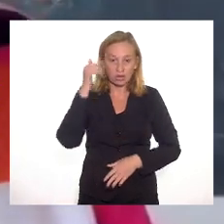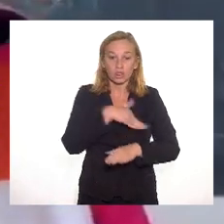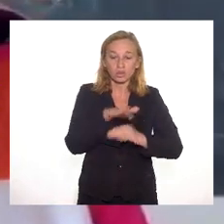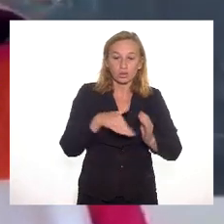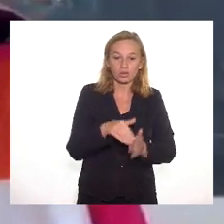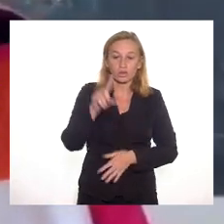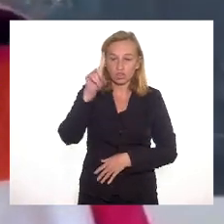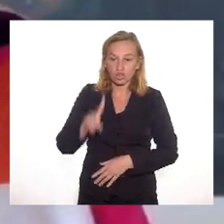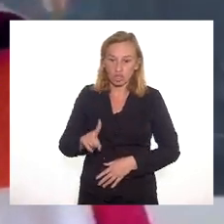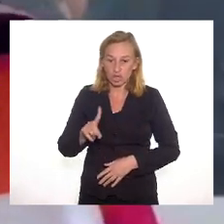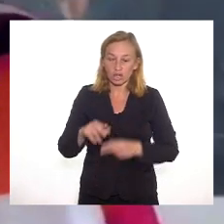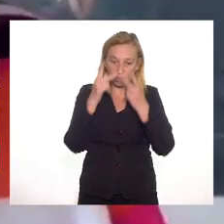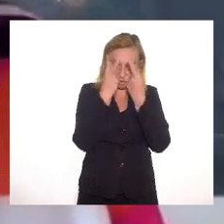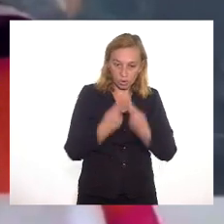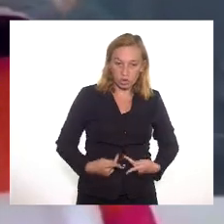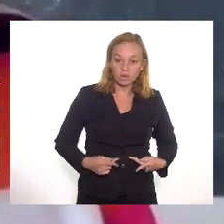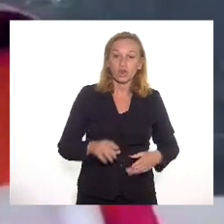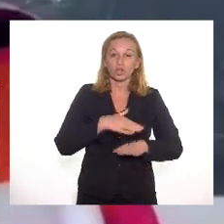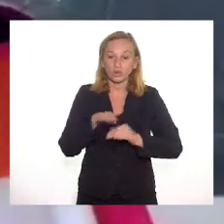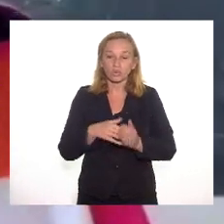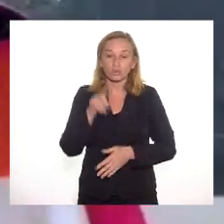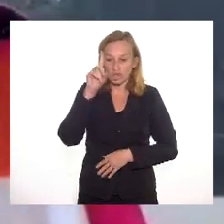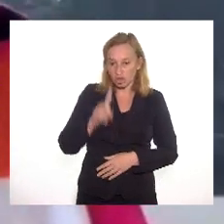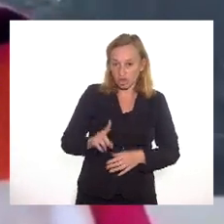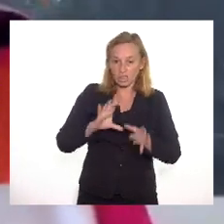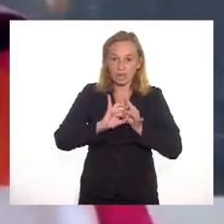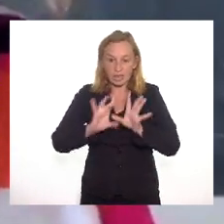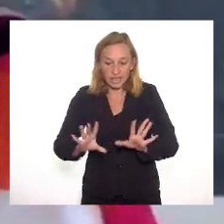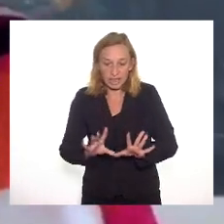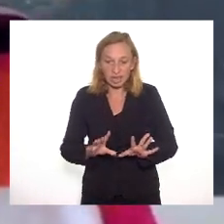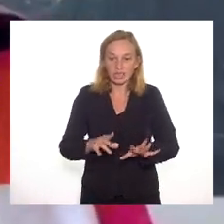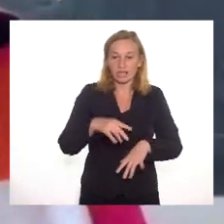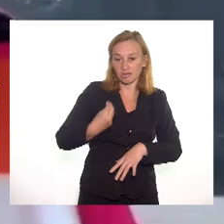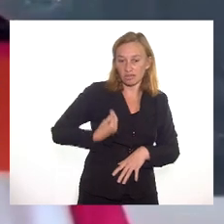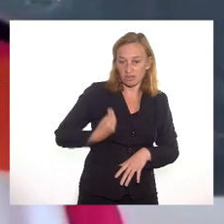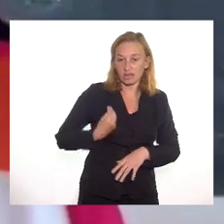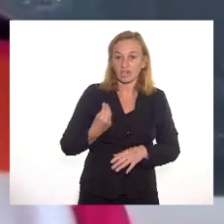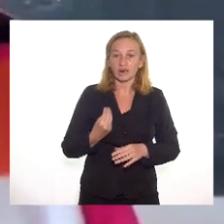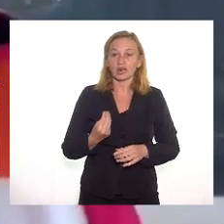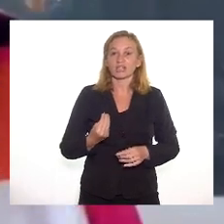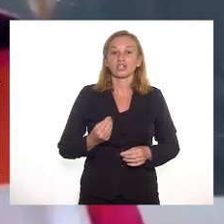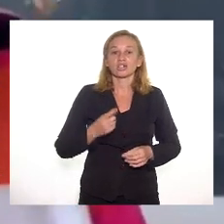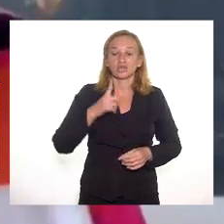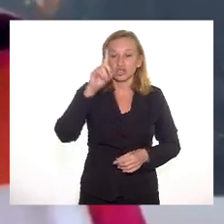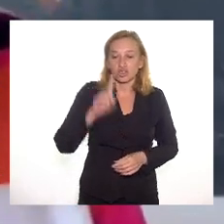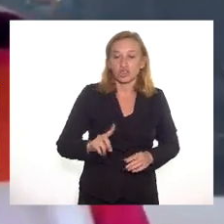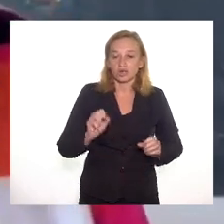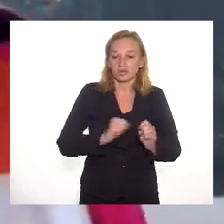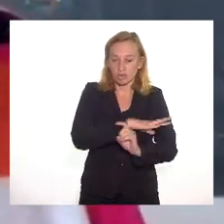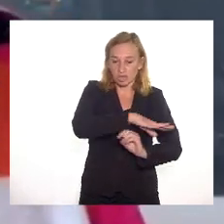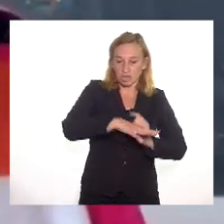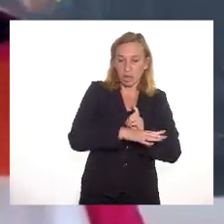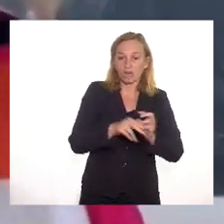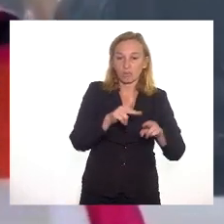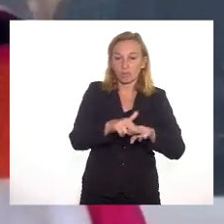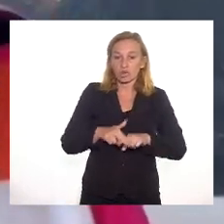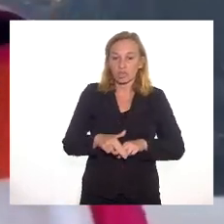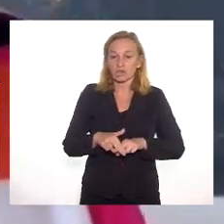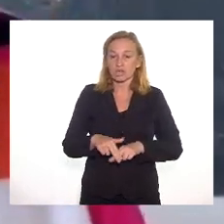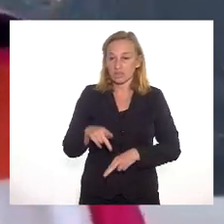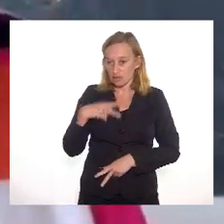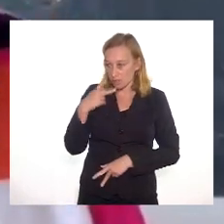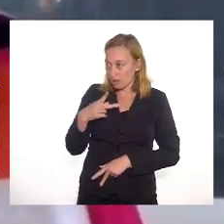tem direito humano, todo mundo tem direito à liberdade, a bem viver e à garantia dos seus direitos sociais. É por isso que